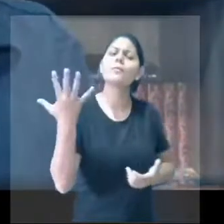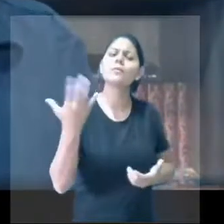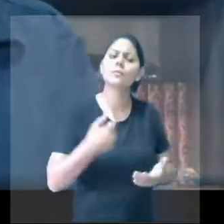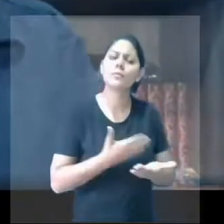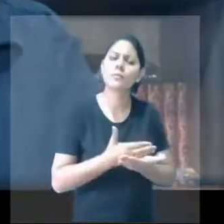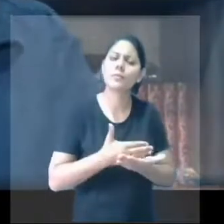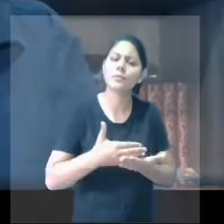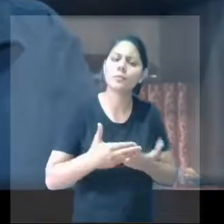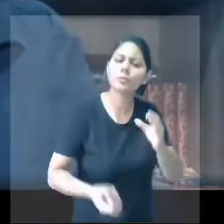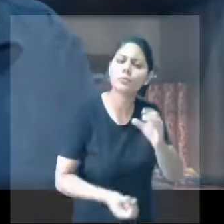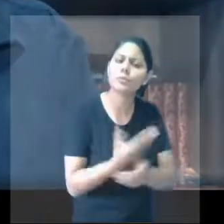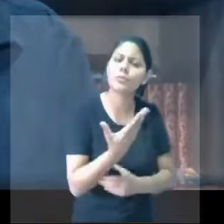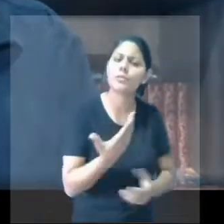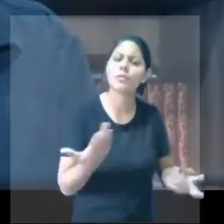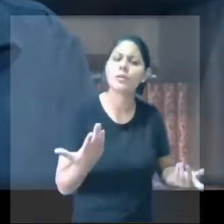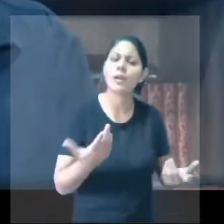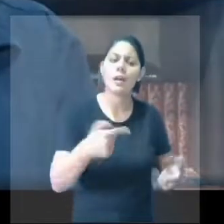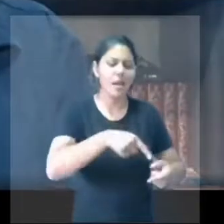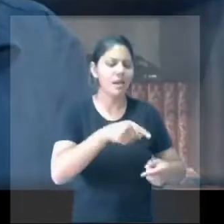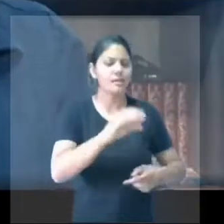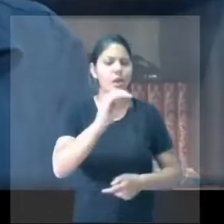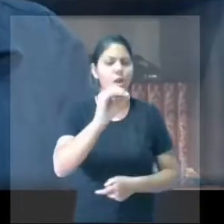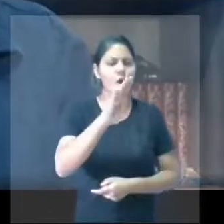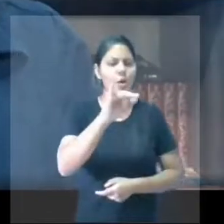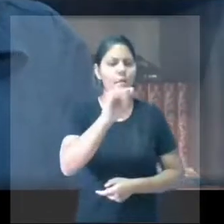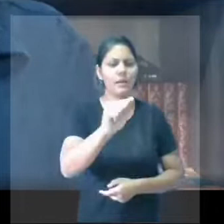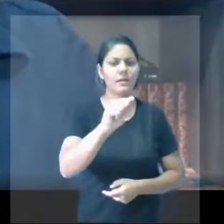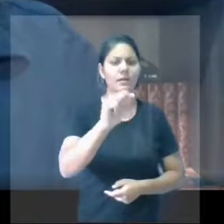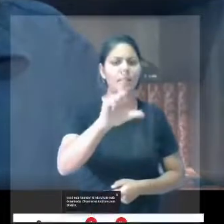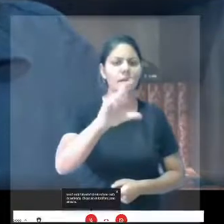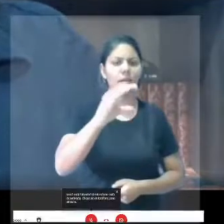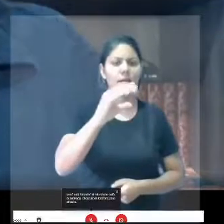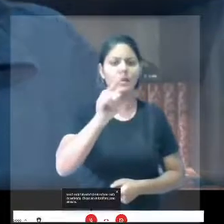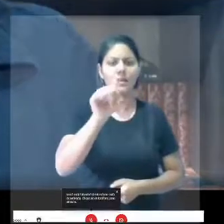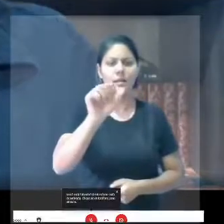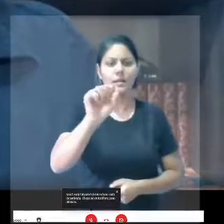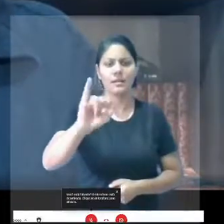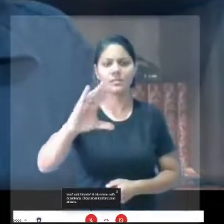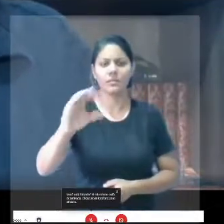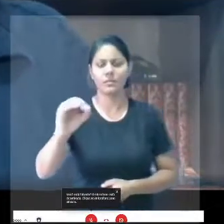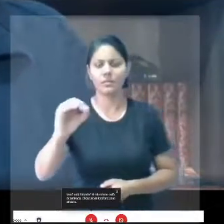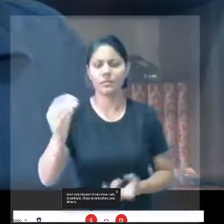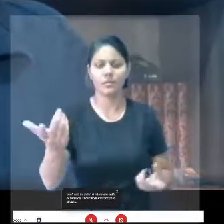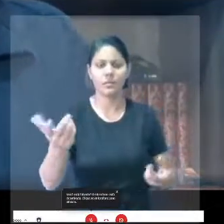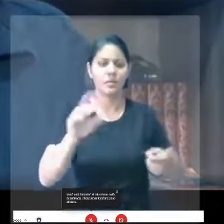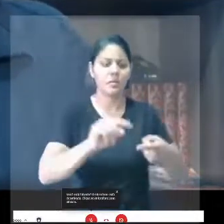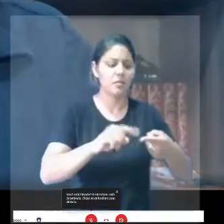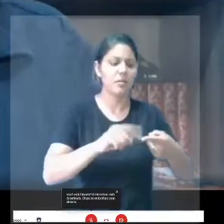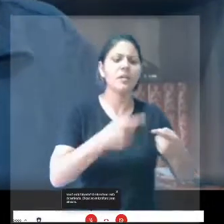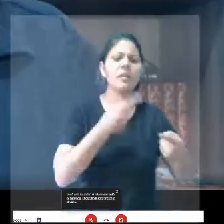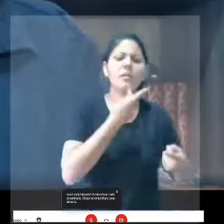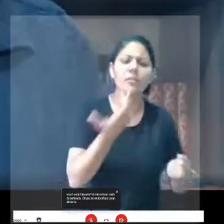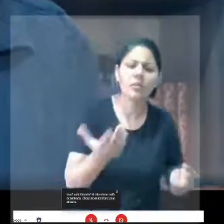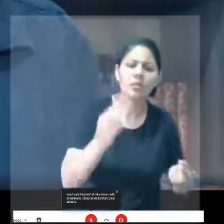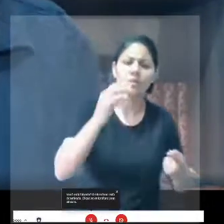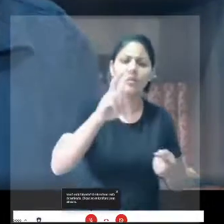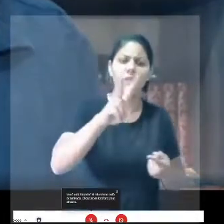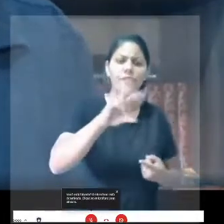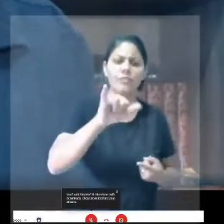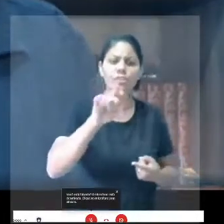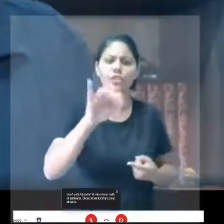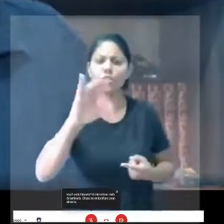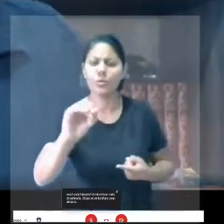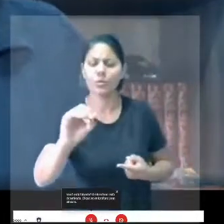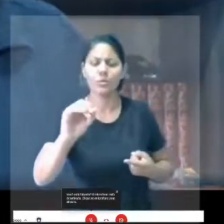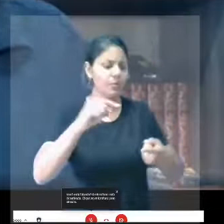de livros que dizem que tais obras são clássicas? Por exemplo, quem é que define que a Ilíada de Virgílio é um clássico? Quem é que